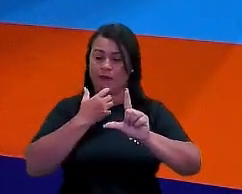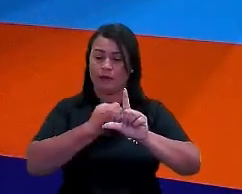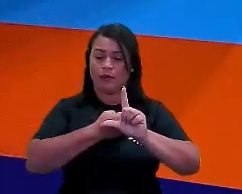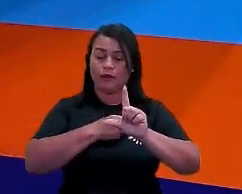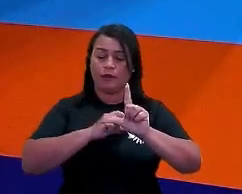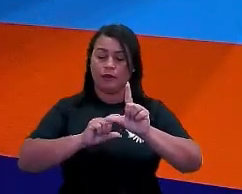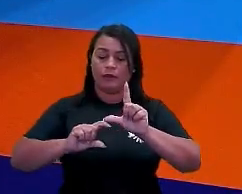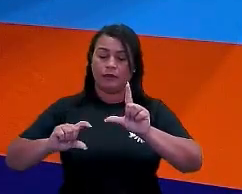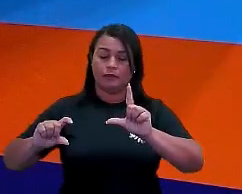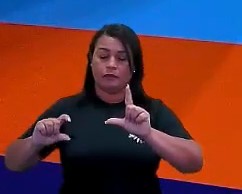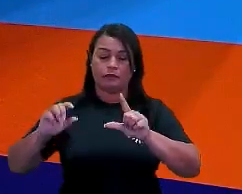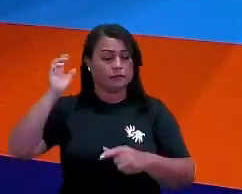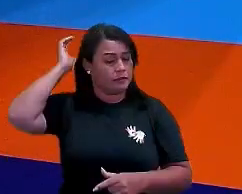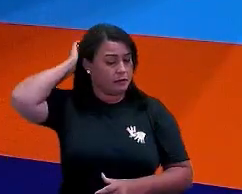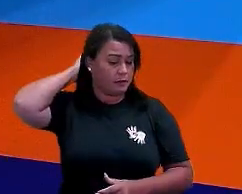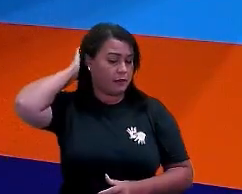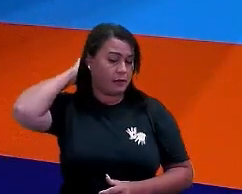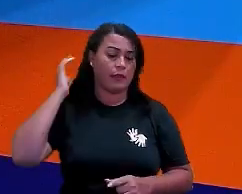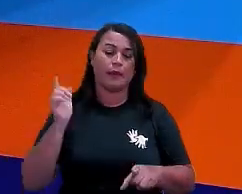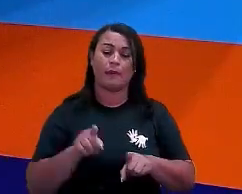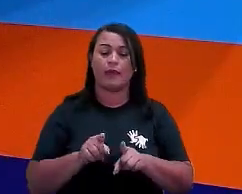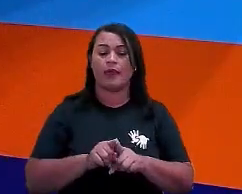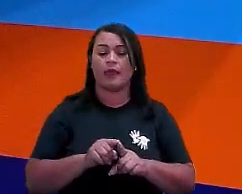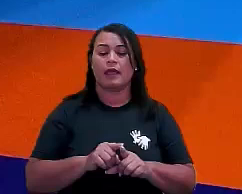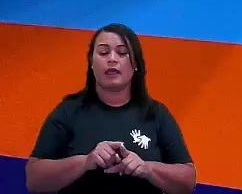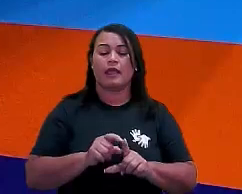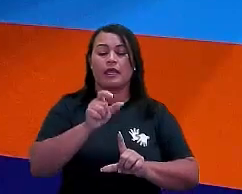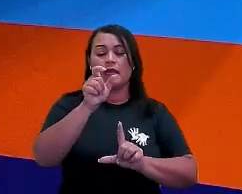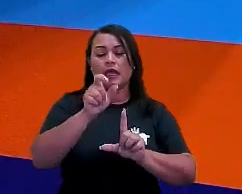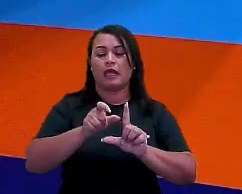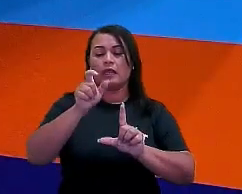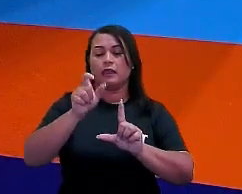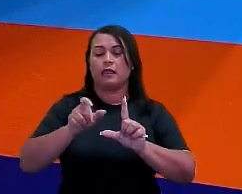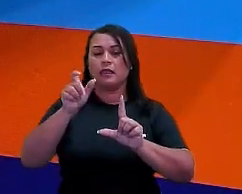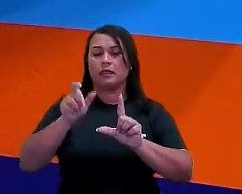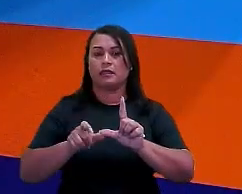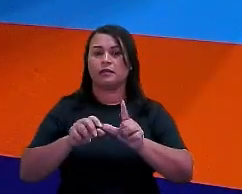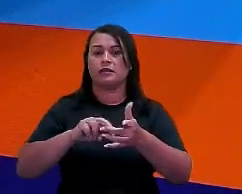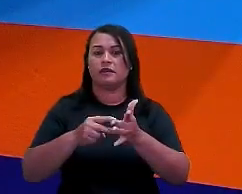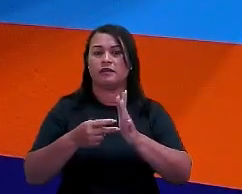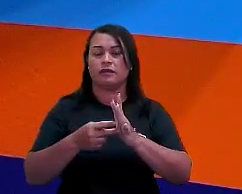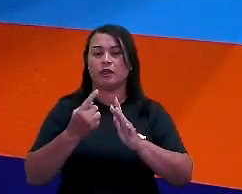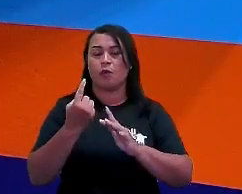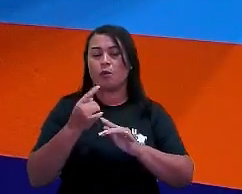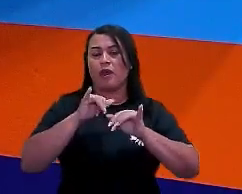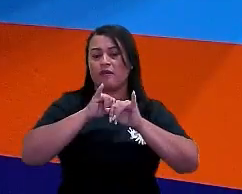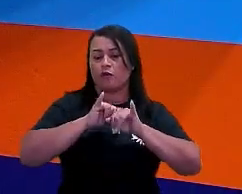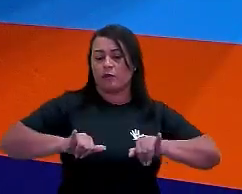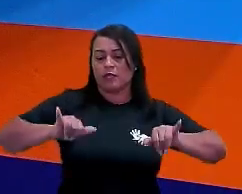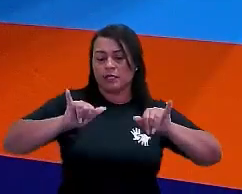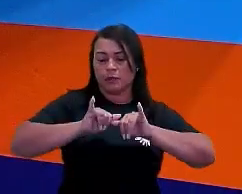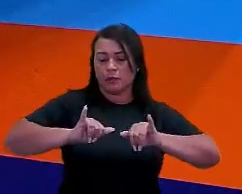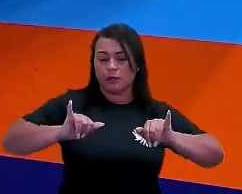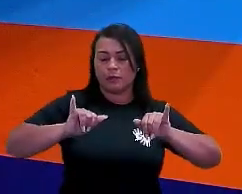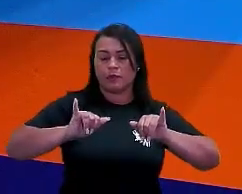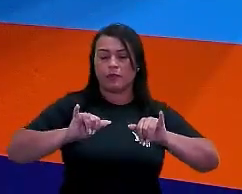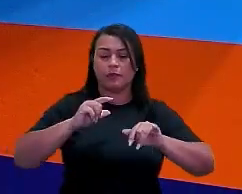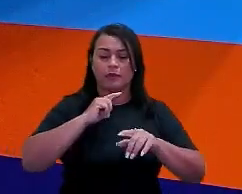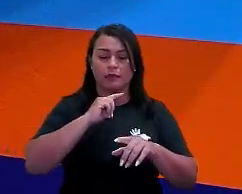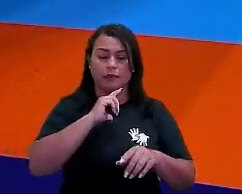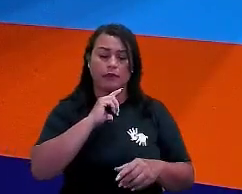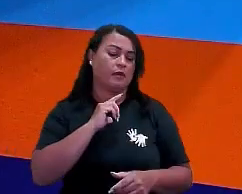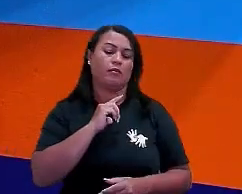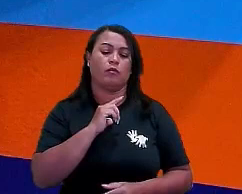numerozinhos. E cada tracinho desse representa uma informação, tá certo? Então, a gente